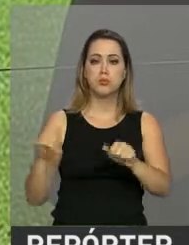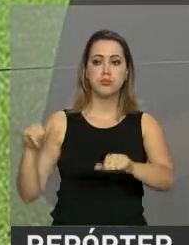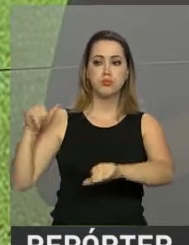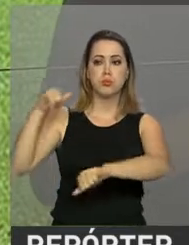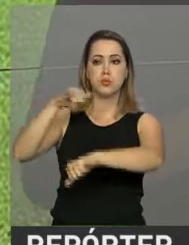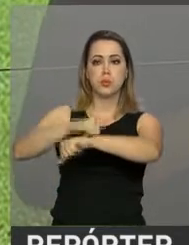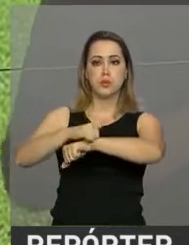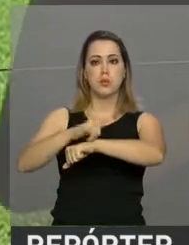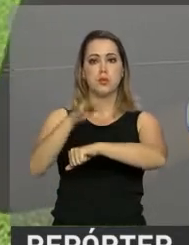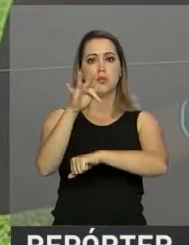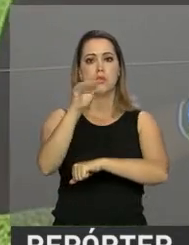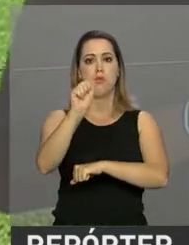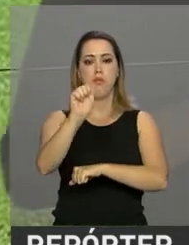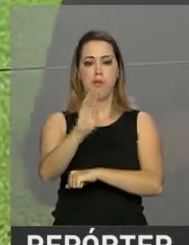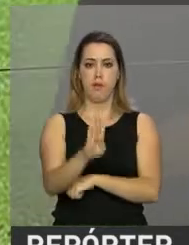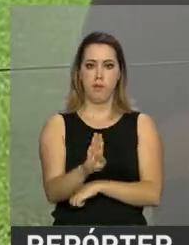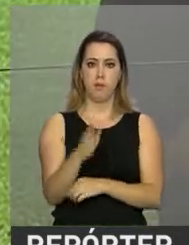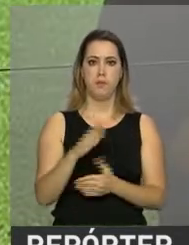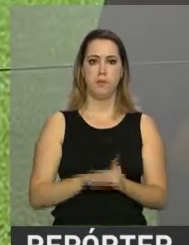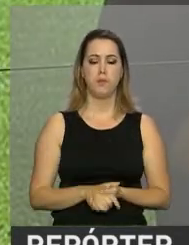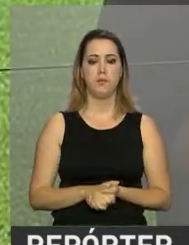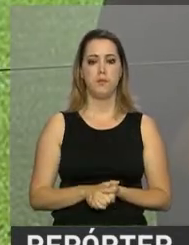FAB? Será feito por aviões da FAB?